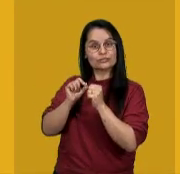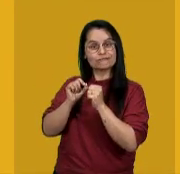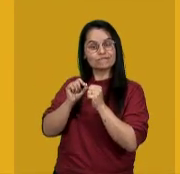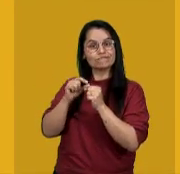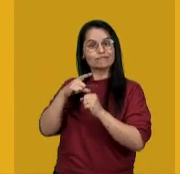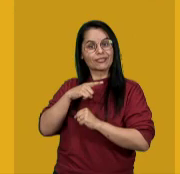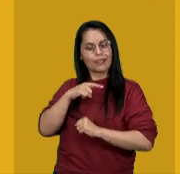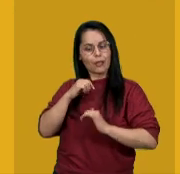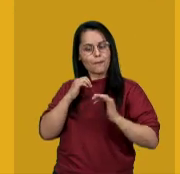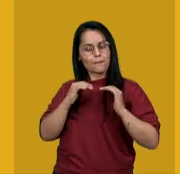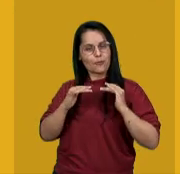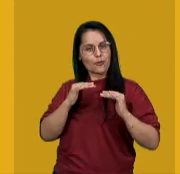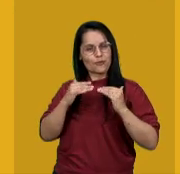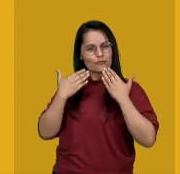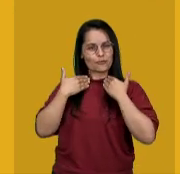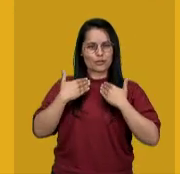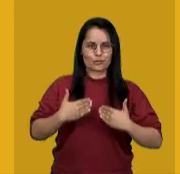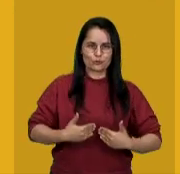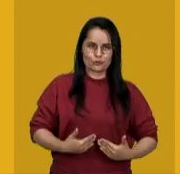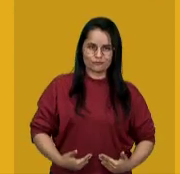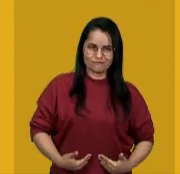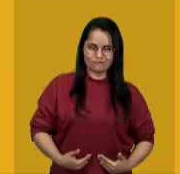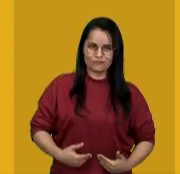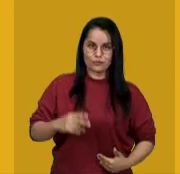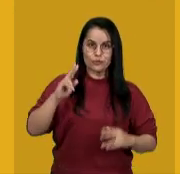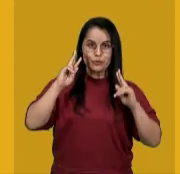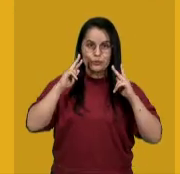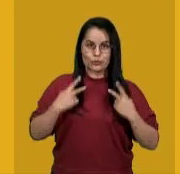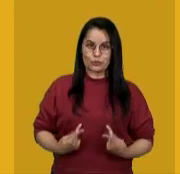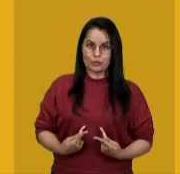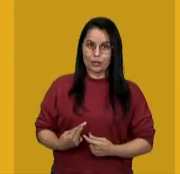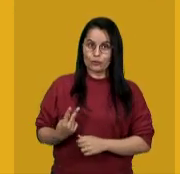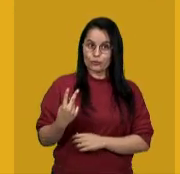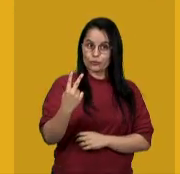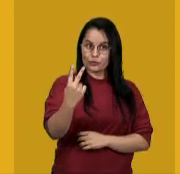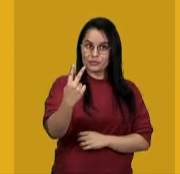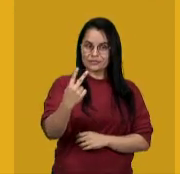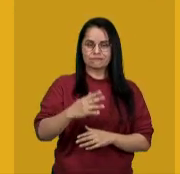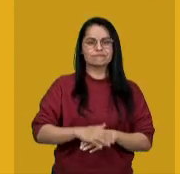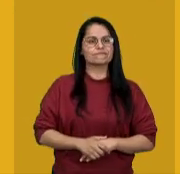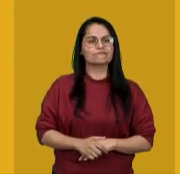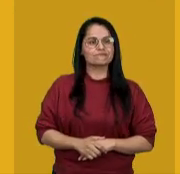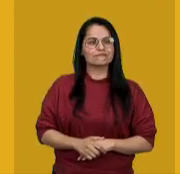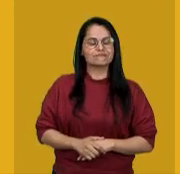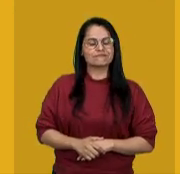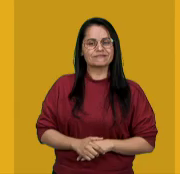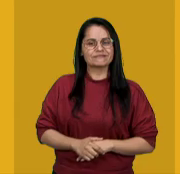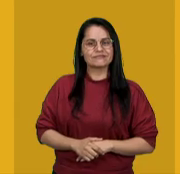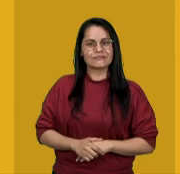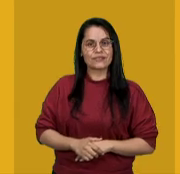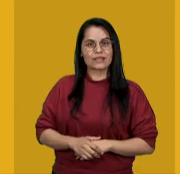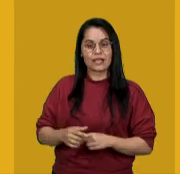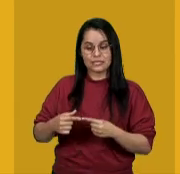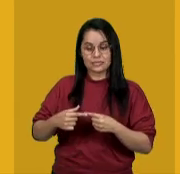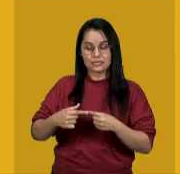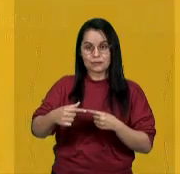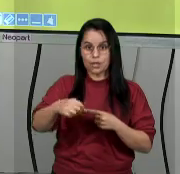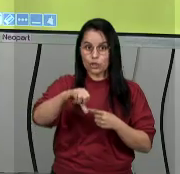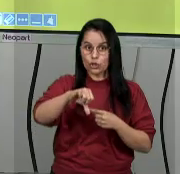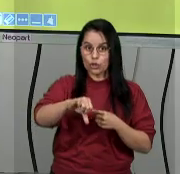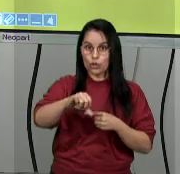estudar movimento do corpo humano, parte 2. Estamos na nossa 9ª semana do